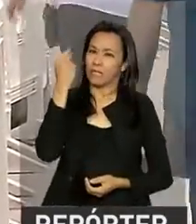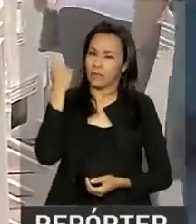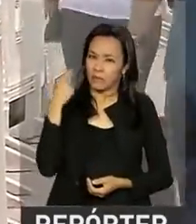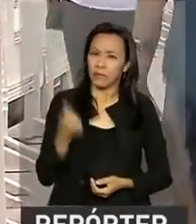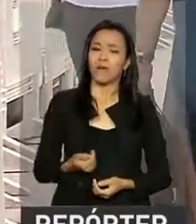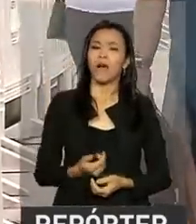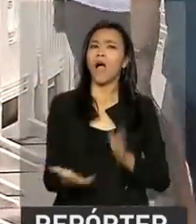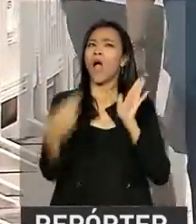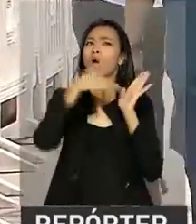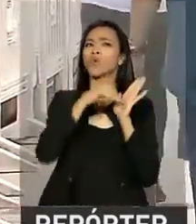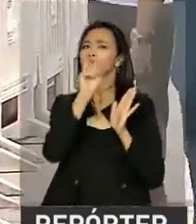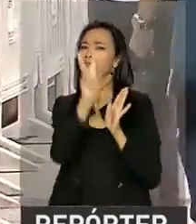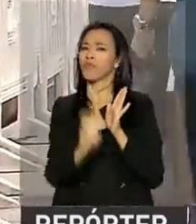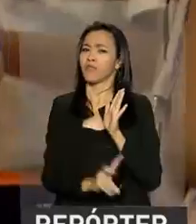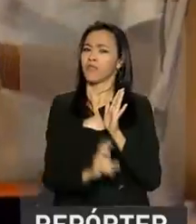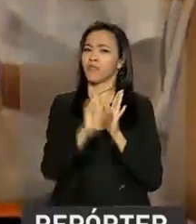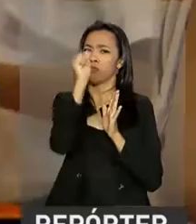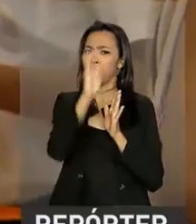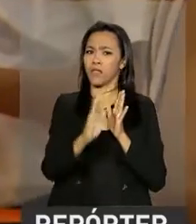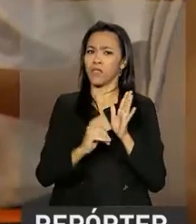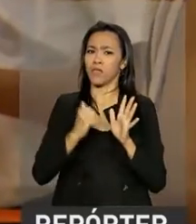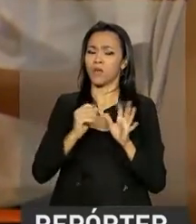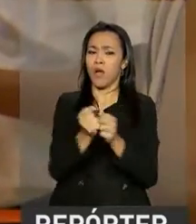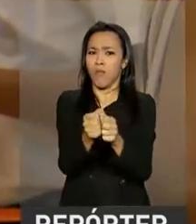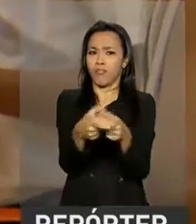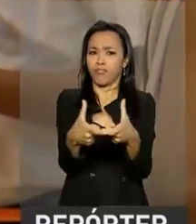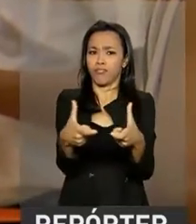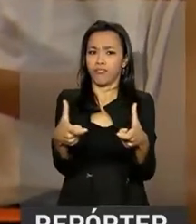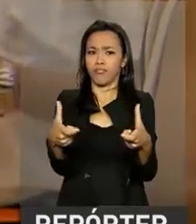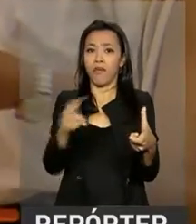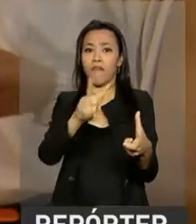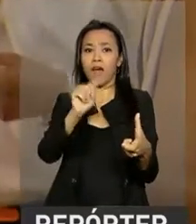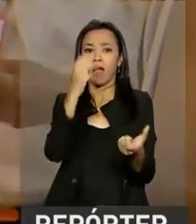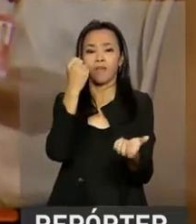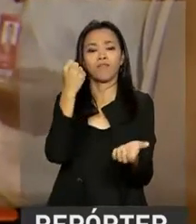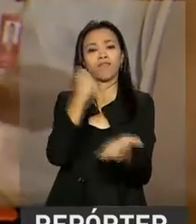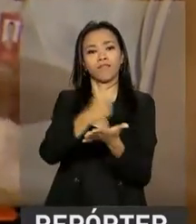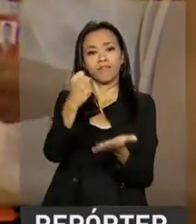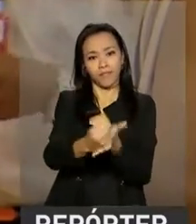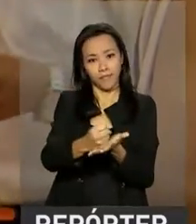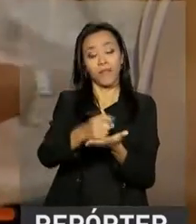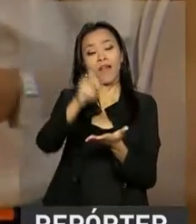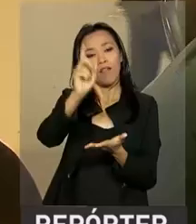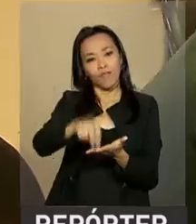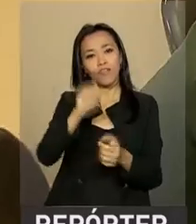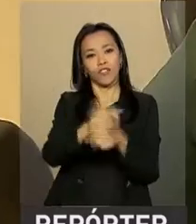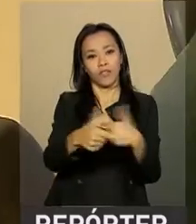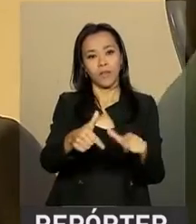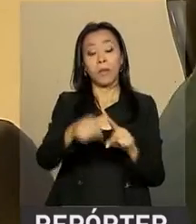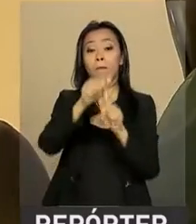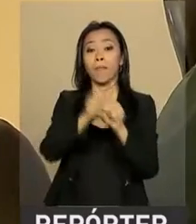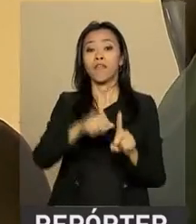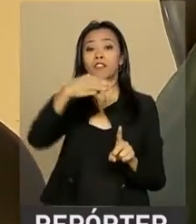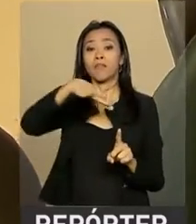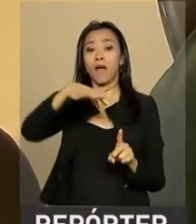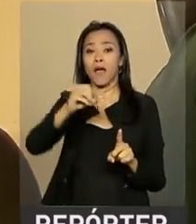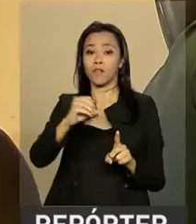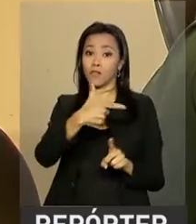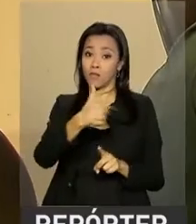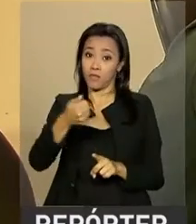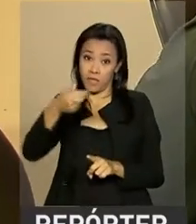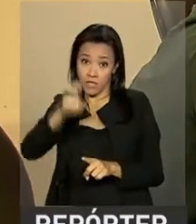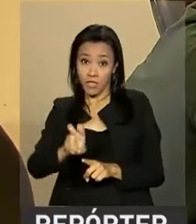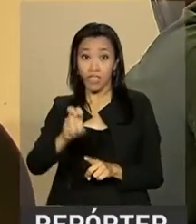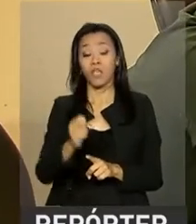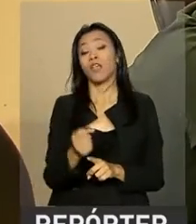última vez que o brasil teve crescimento no número de vagas de emprego formal foi em março de 2015 mas depois de 22